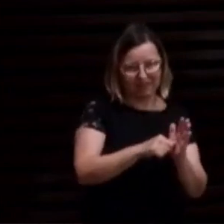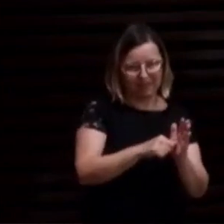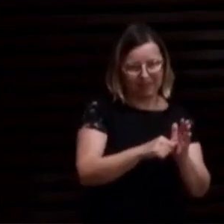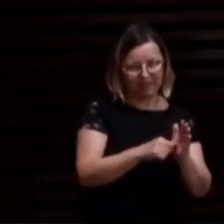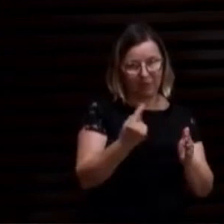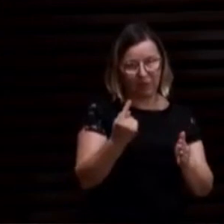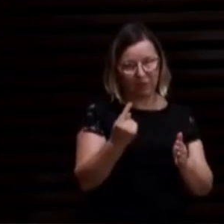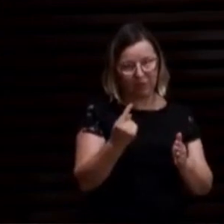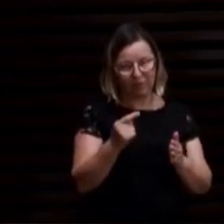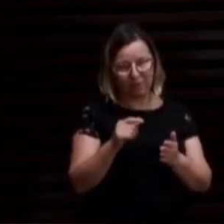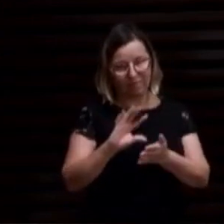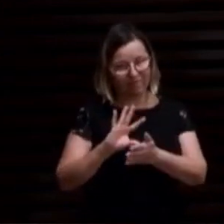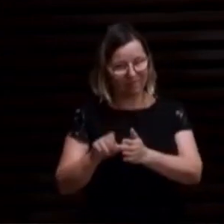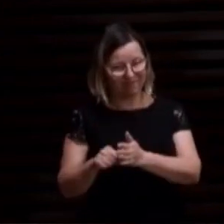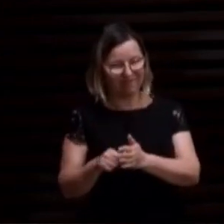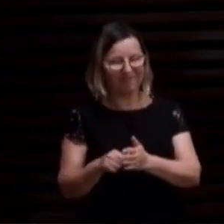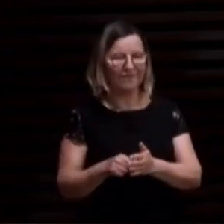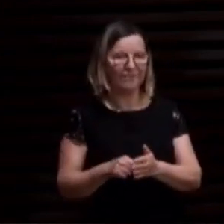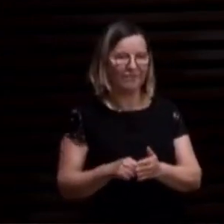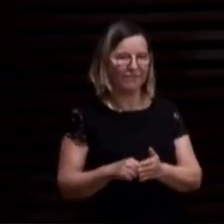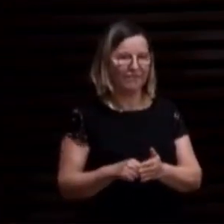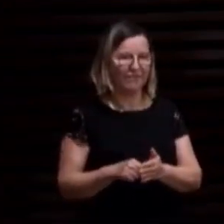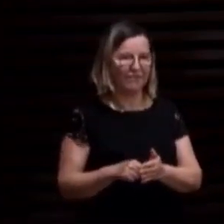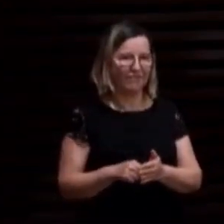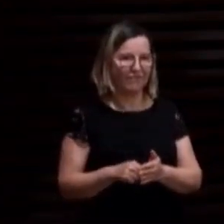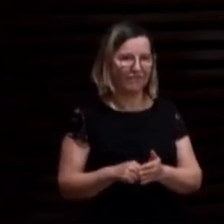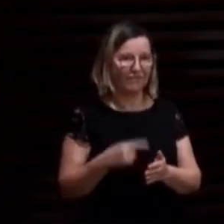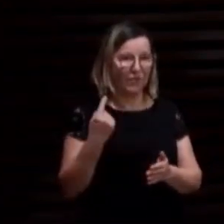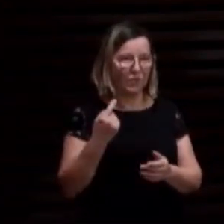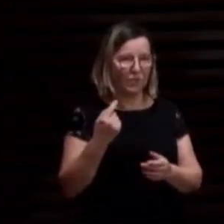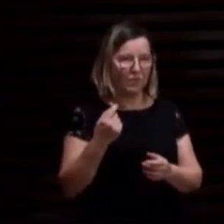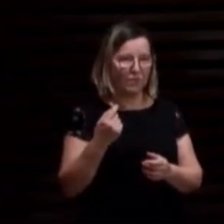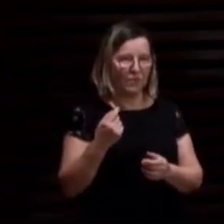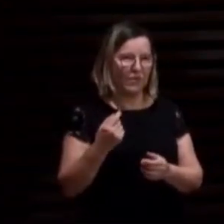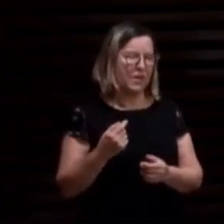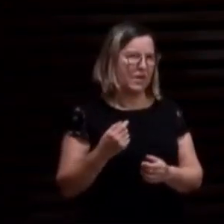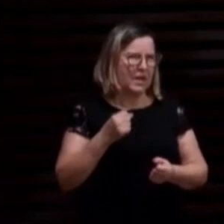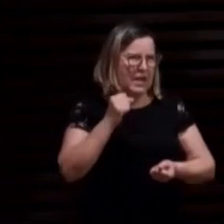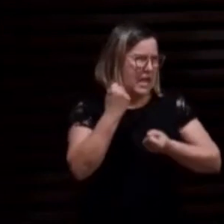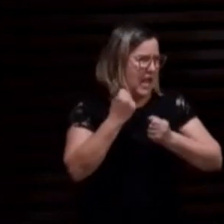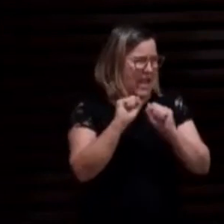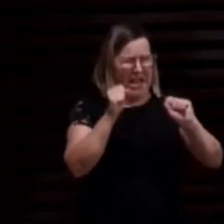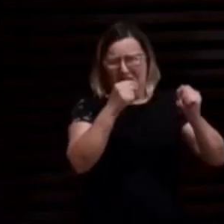um latrocida, um revolucionário,